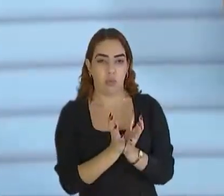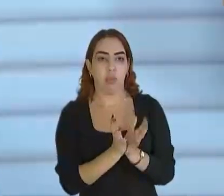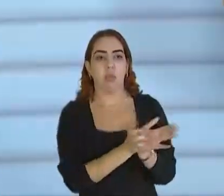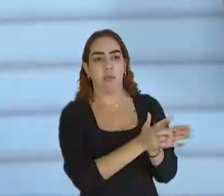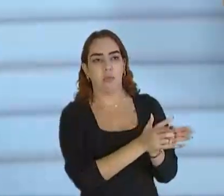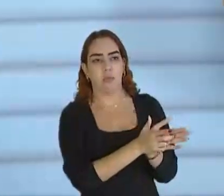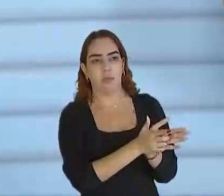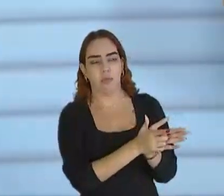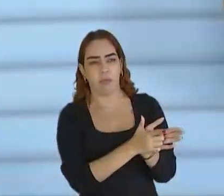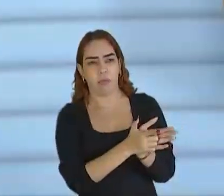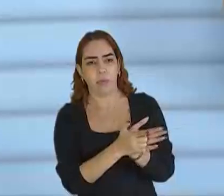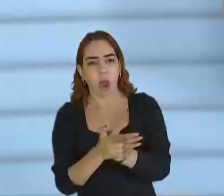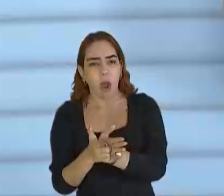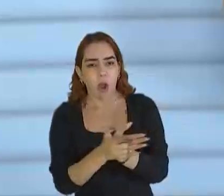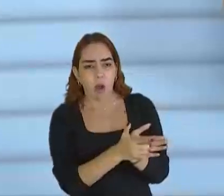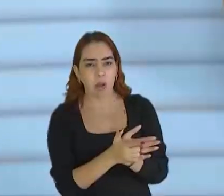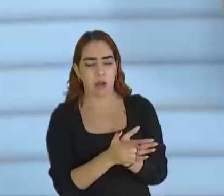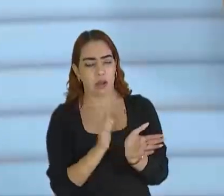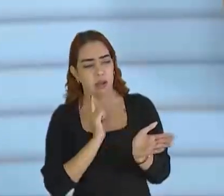Esse texto...